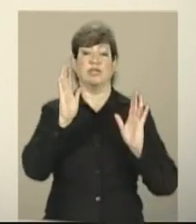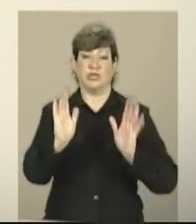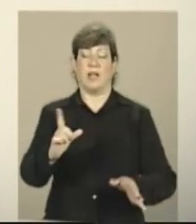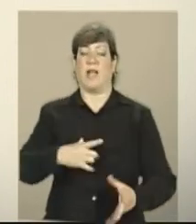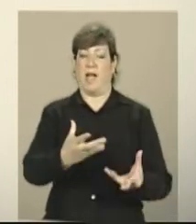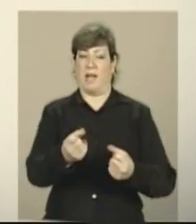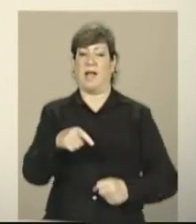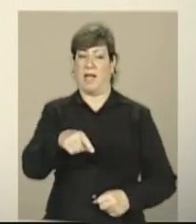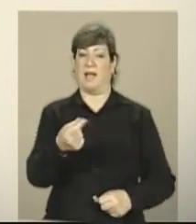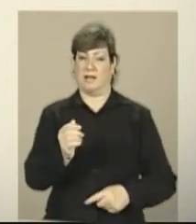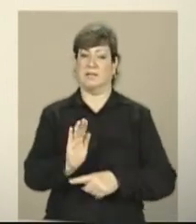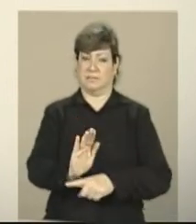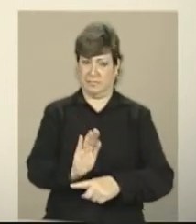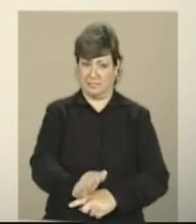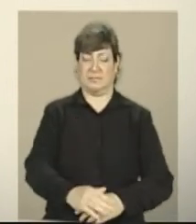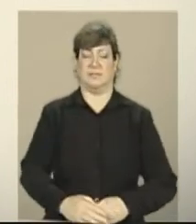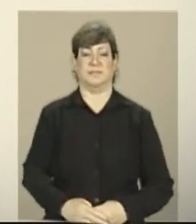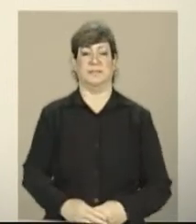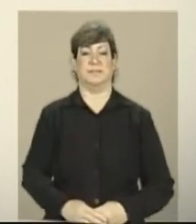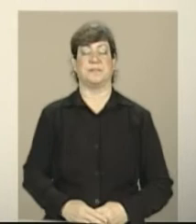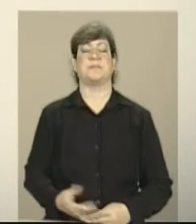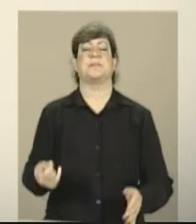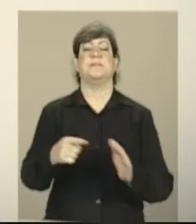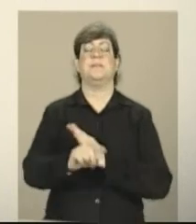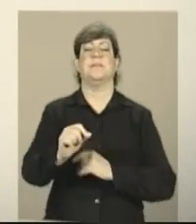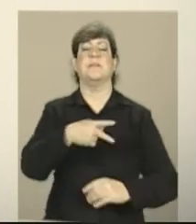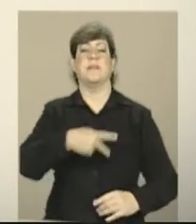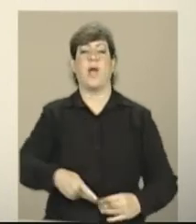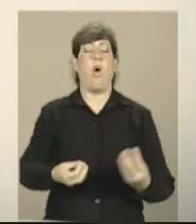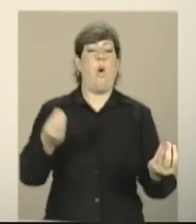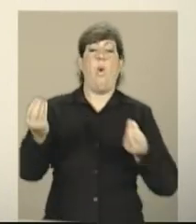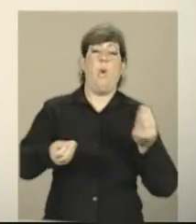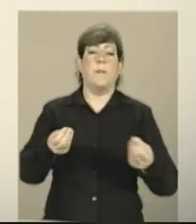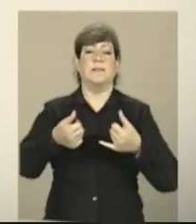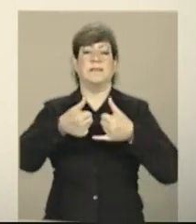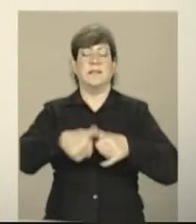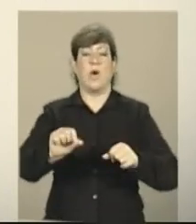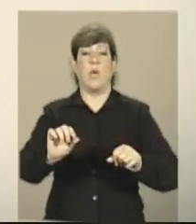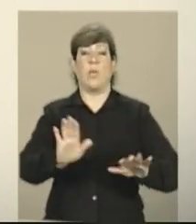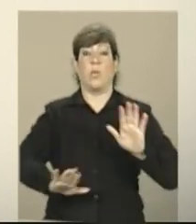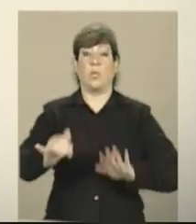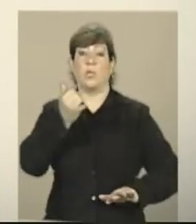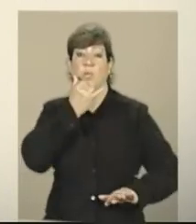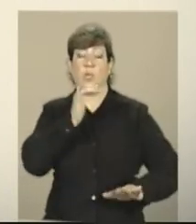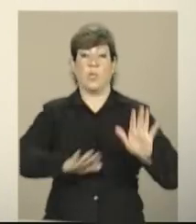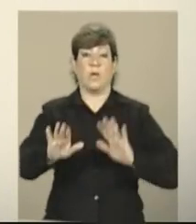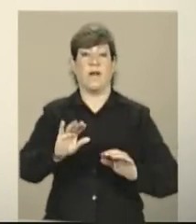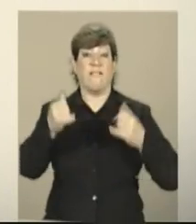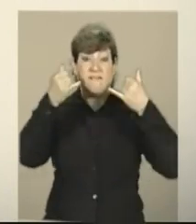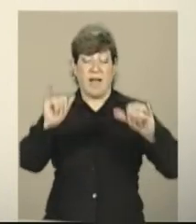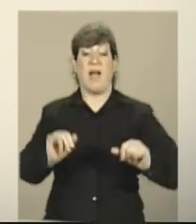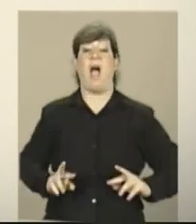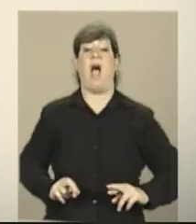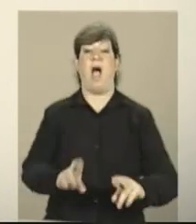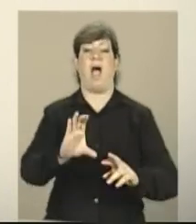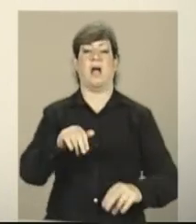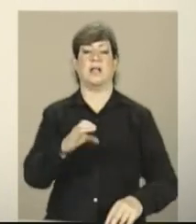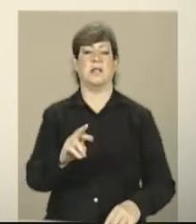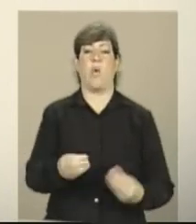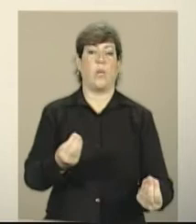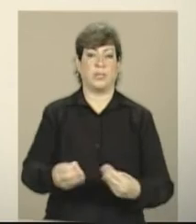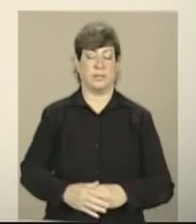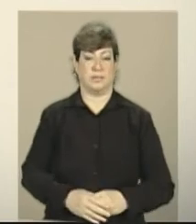estavam recebendo esses benefícios sempre Como estão as ações de prevenção e combate ao câncer olha